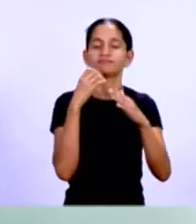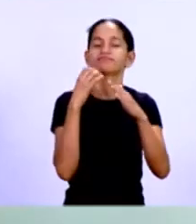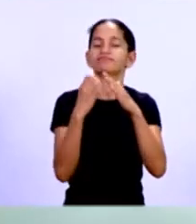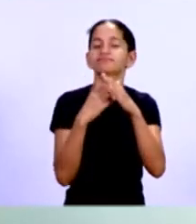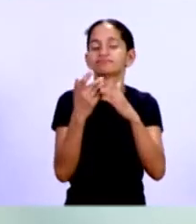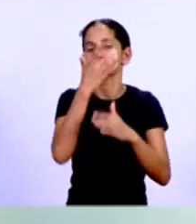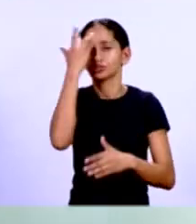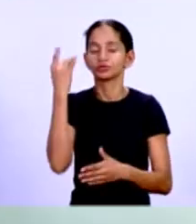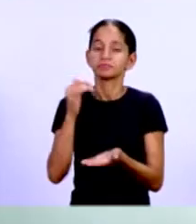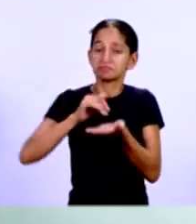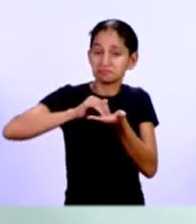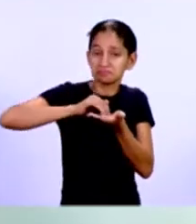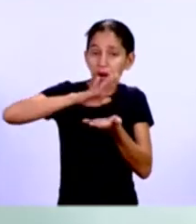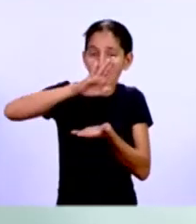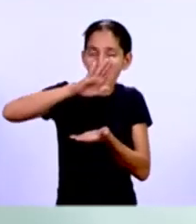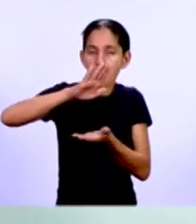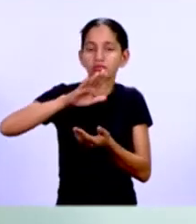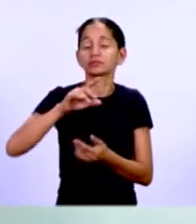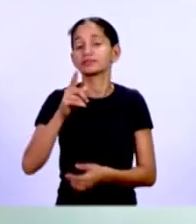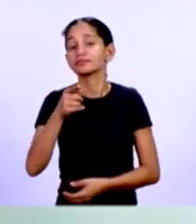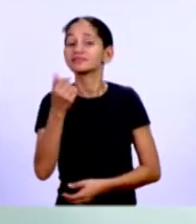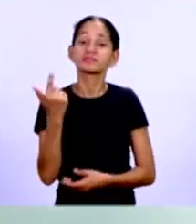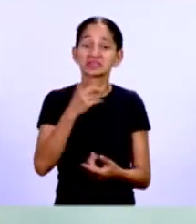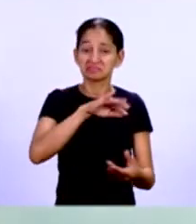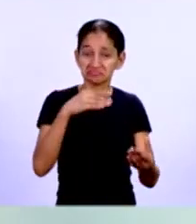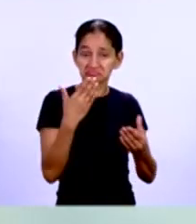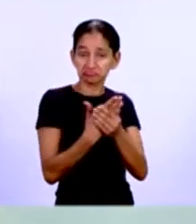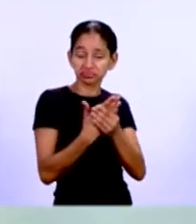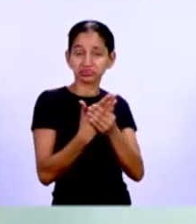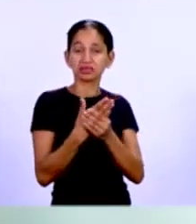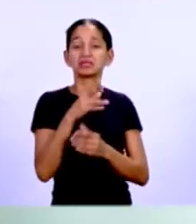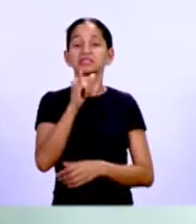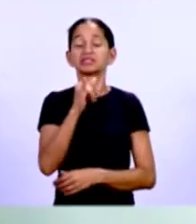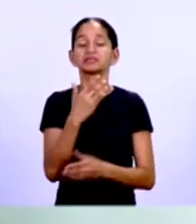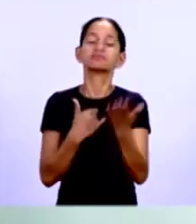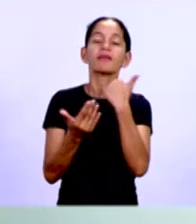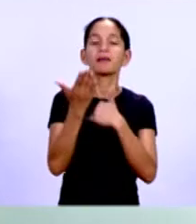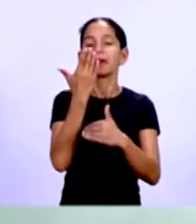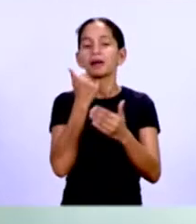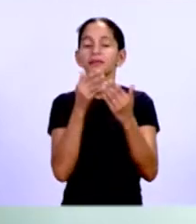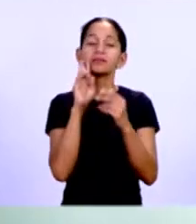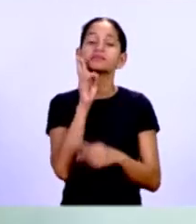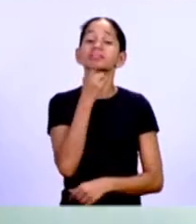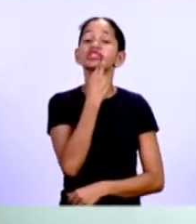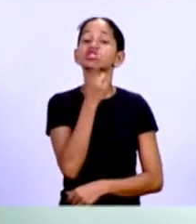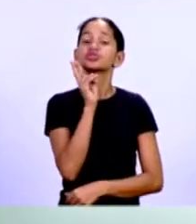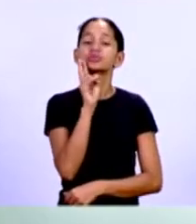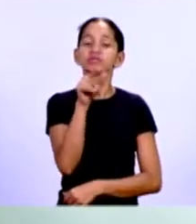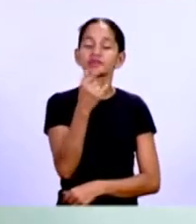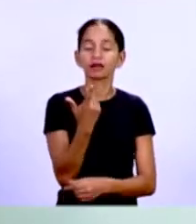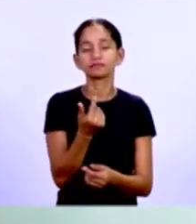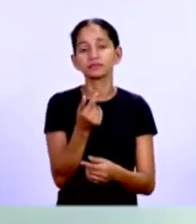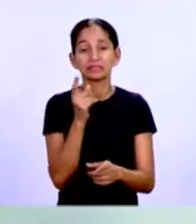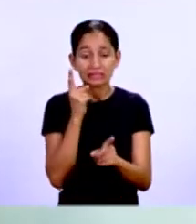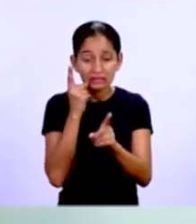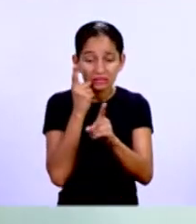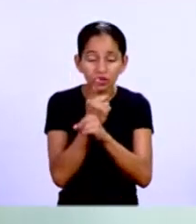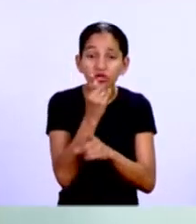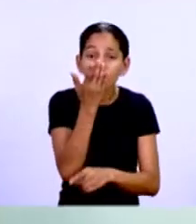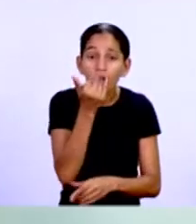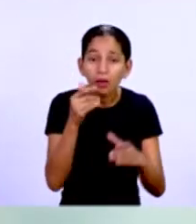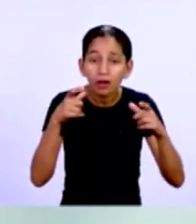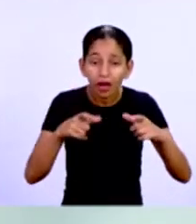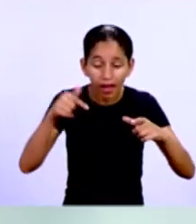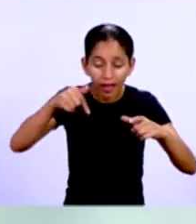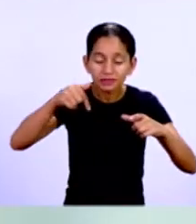ou se você é um restaurante, alguém pode encontrar uma barata no meio da comida, isso vai afetar, por exemplo, a sua imagem. Esse que é o elemento